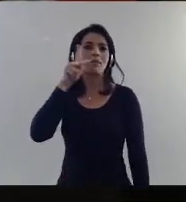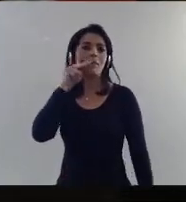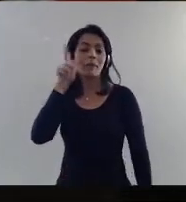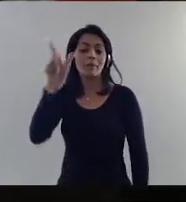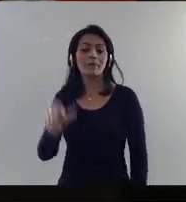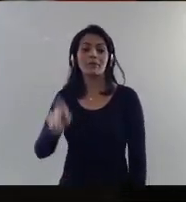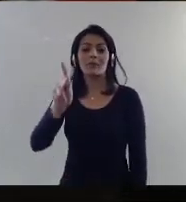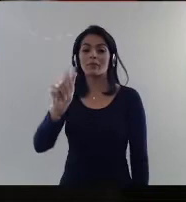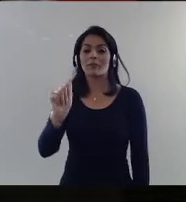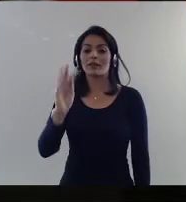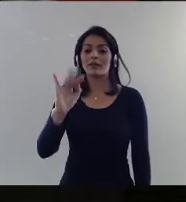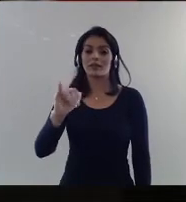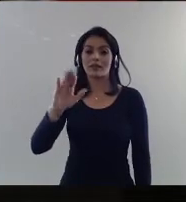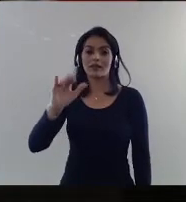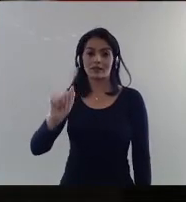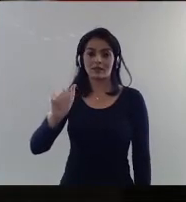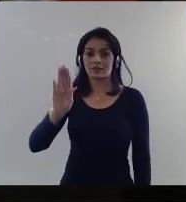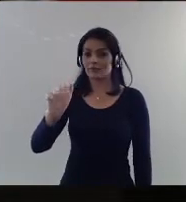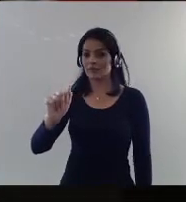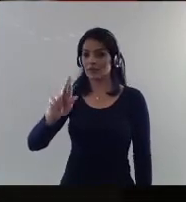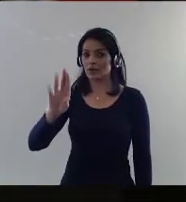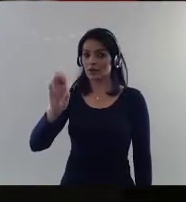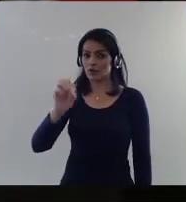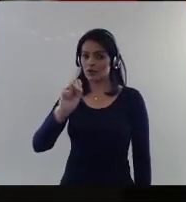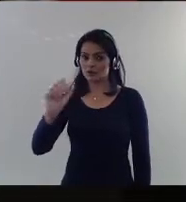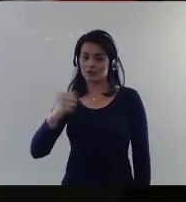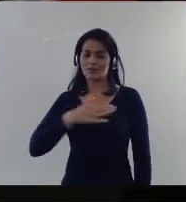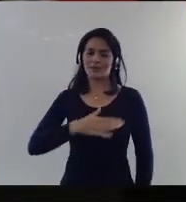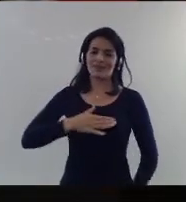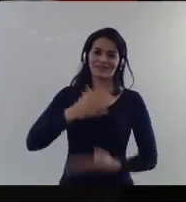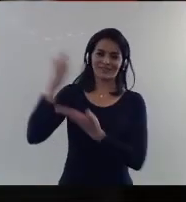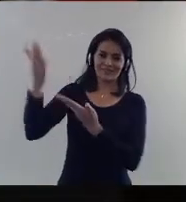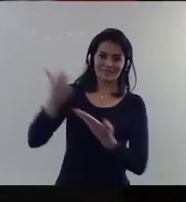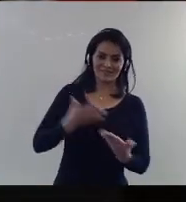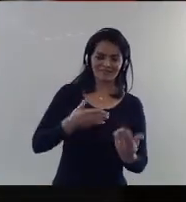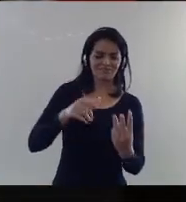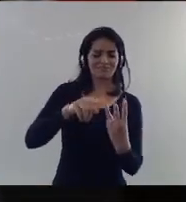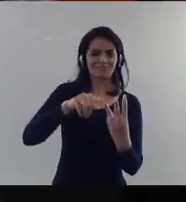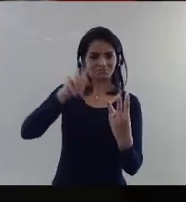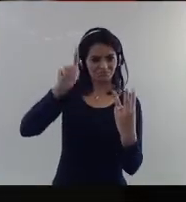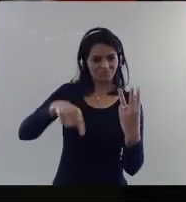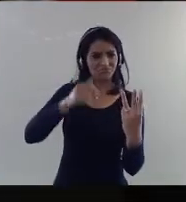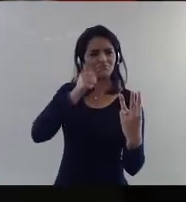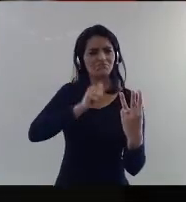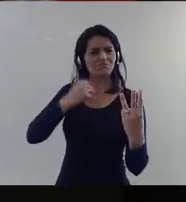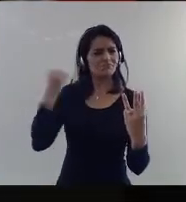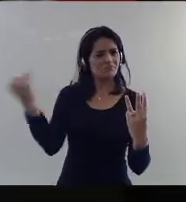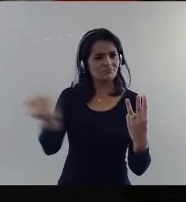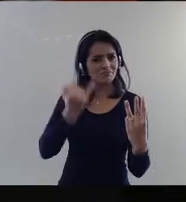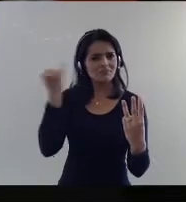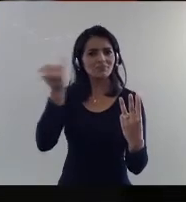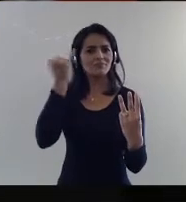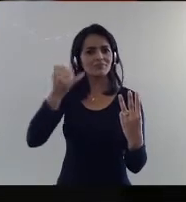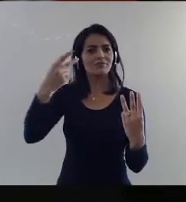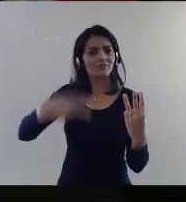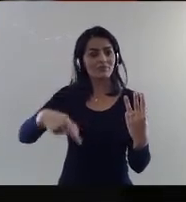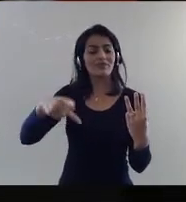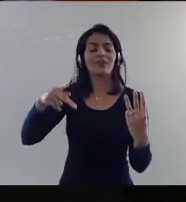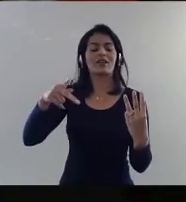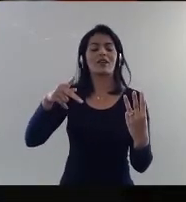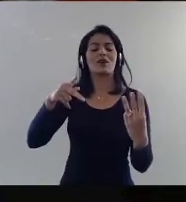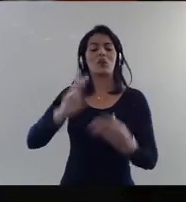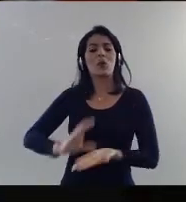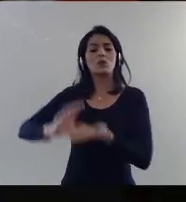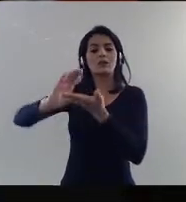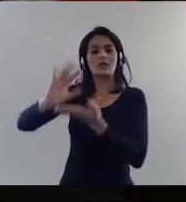Almeida Barbosa, é um prazer imenso recebê-la, um dos quadros importantes do nosso sistema Conselho